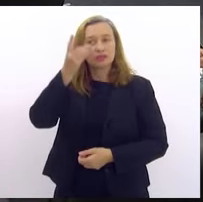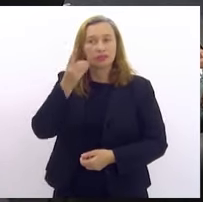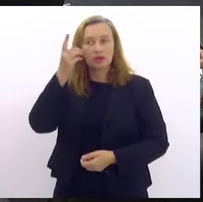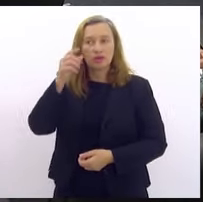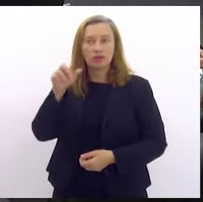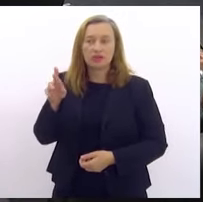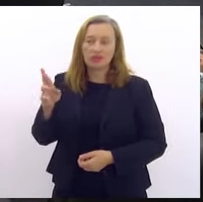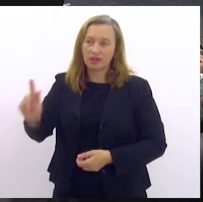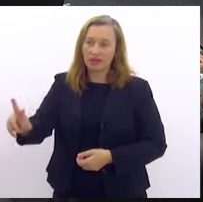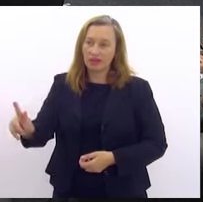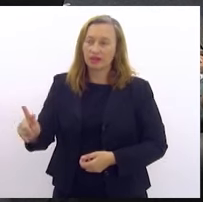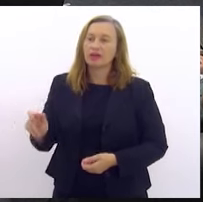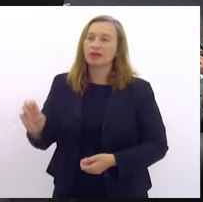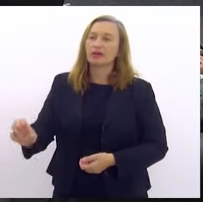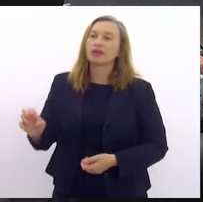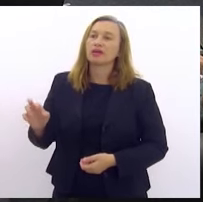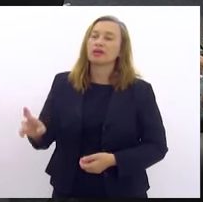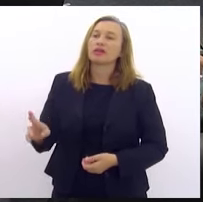Presidente, ontem,